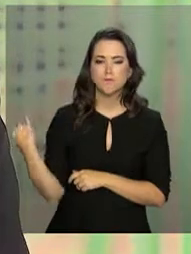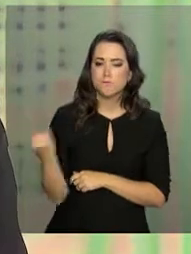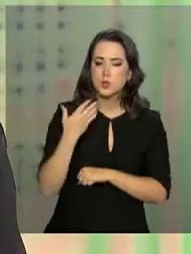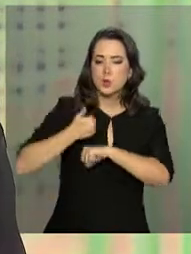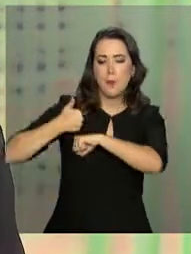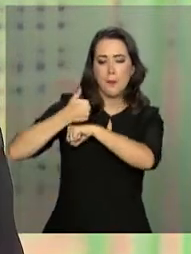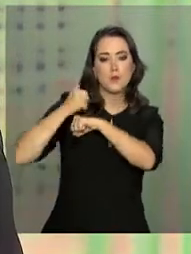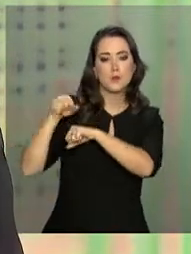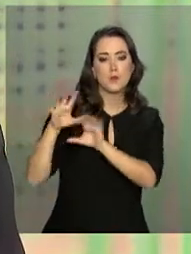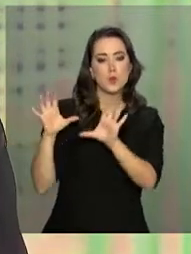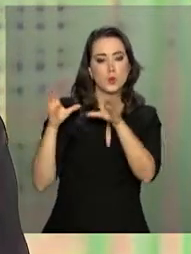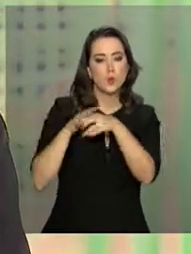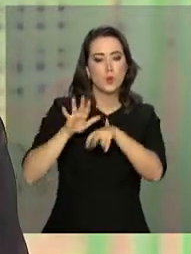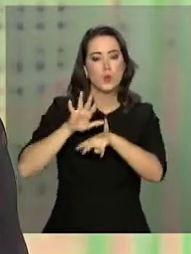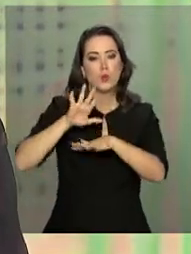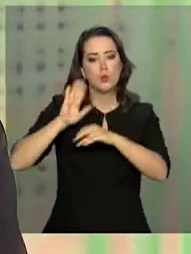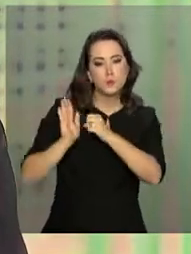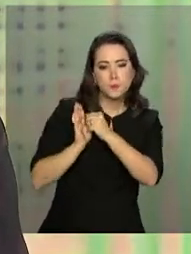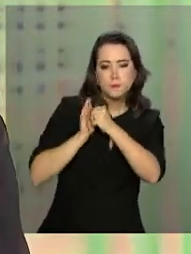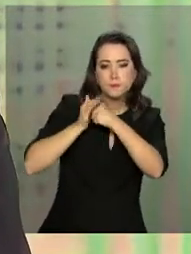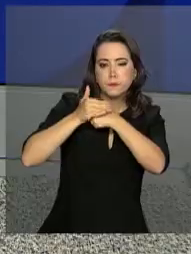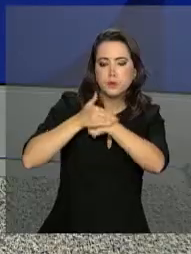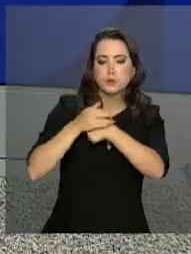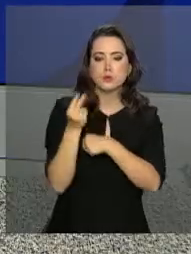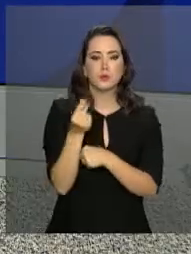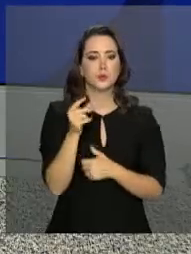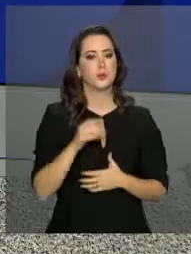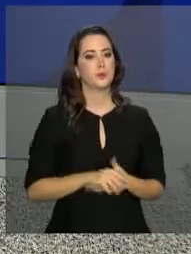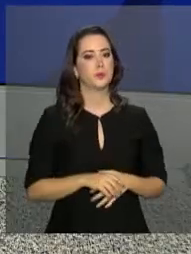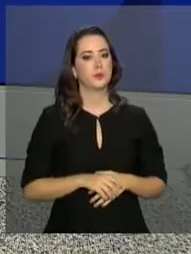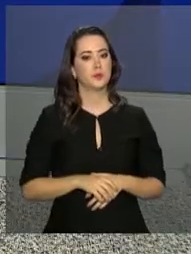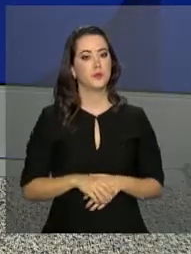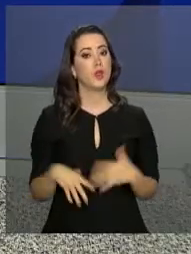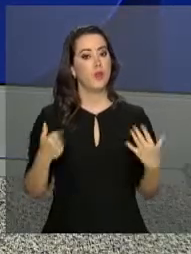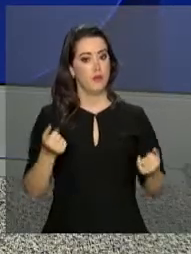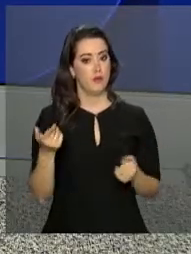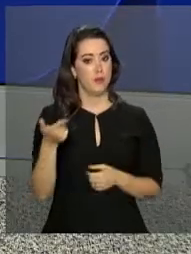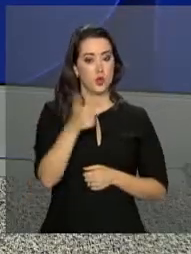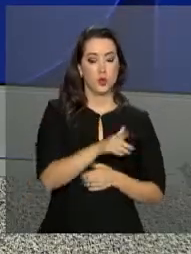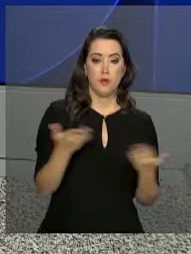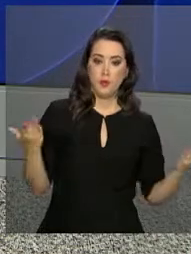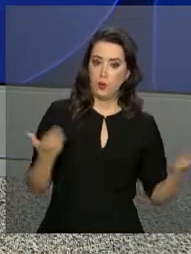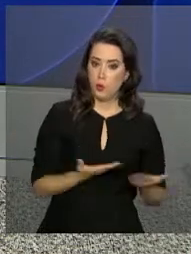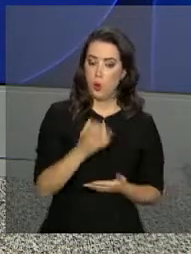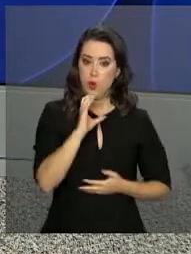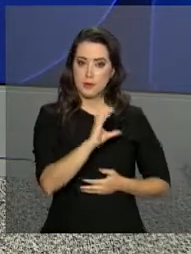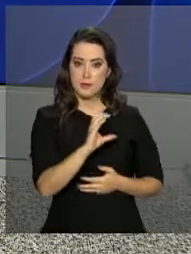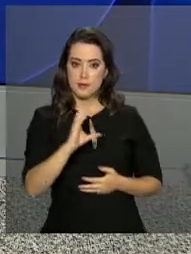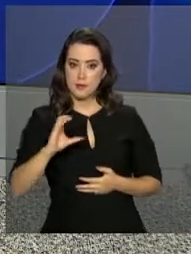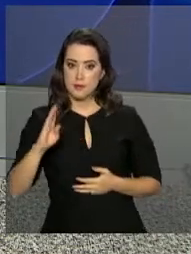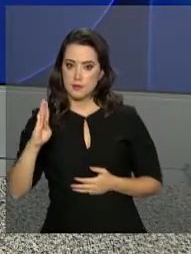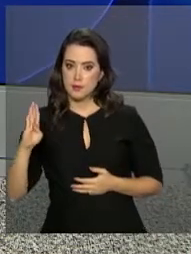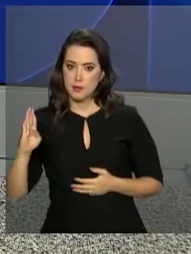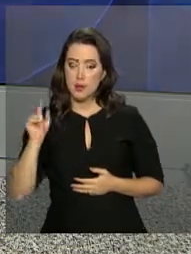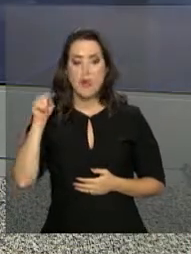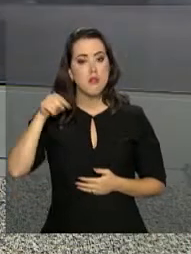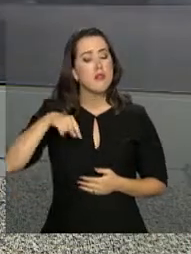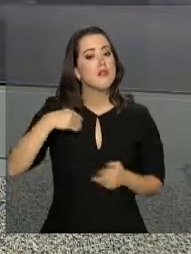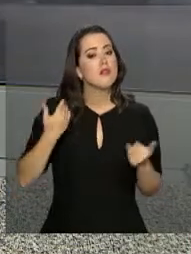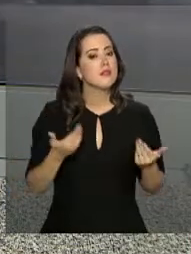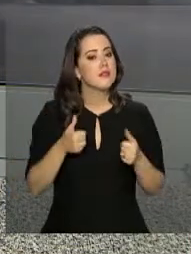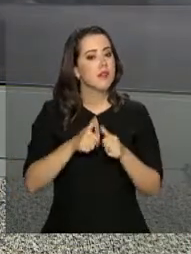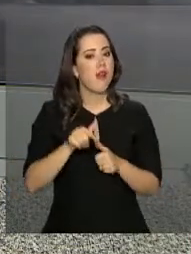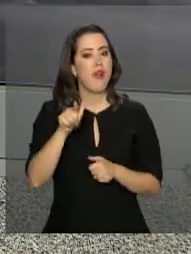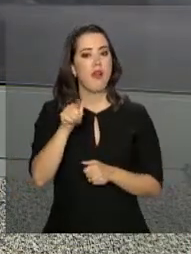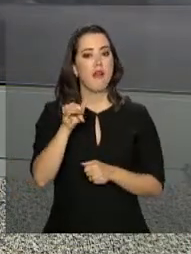nessa matéria aqui no brasil vamos então voltar agora ao vivo ao centro cultural banco do brasil onde está a